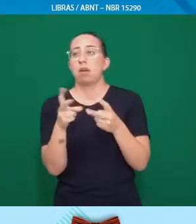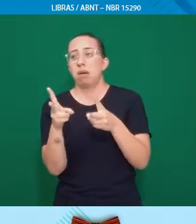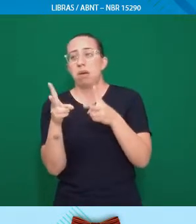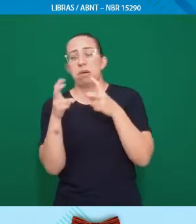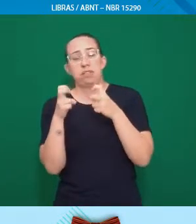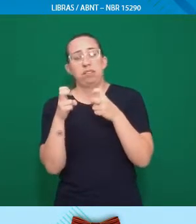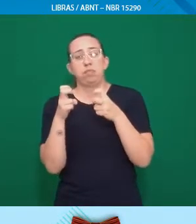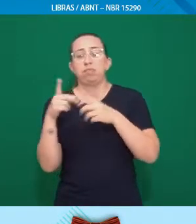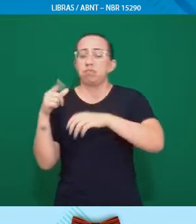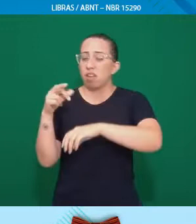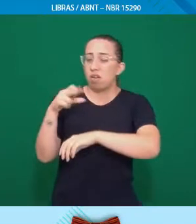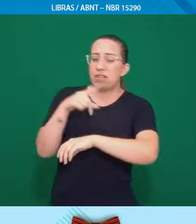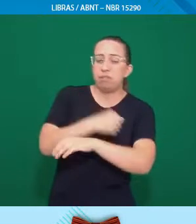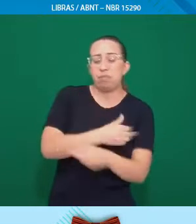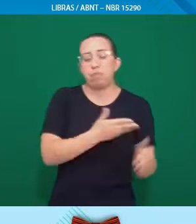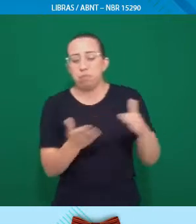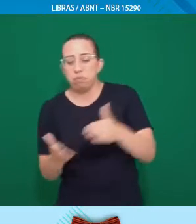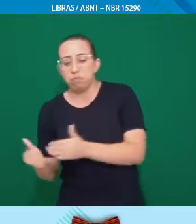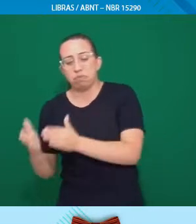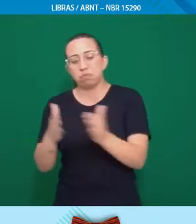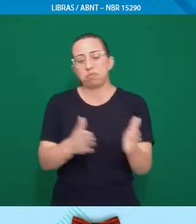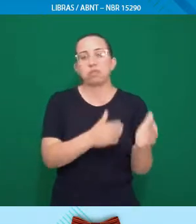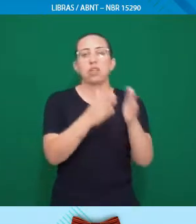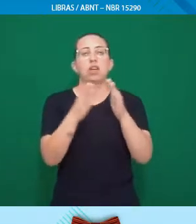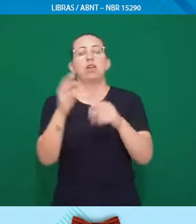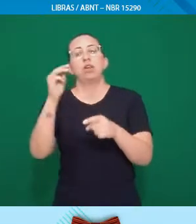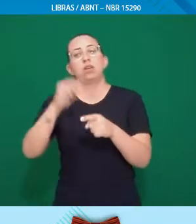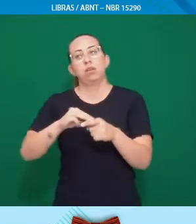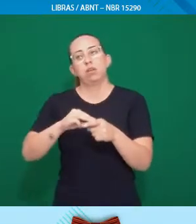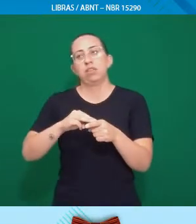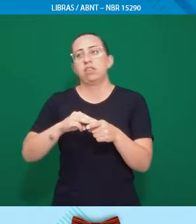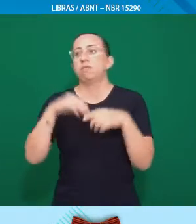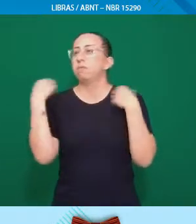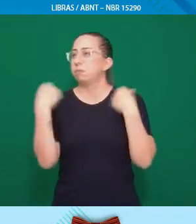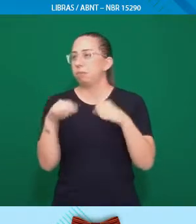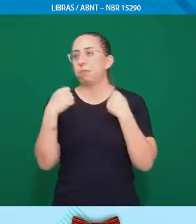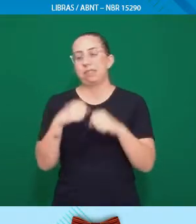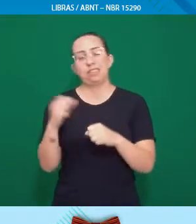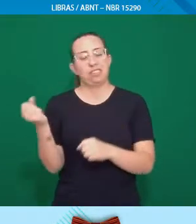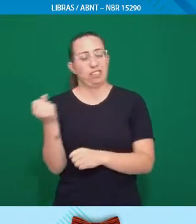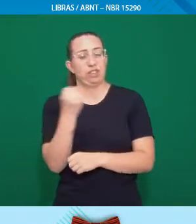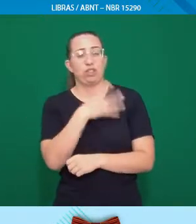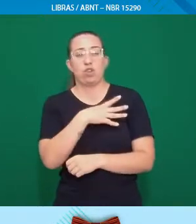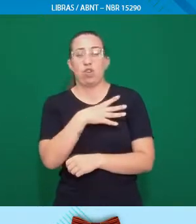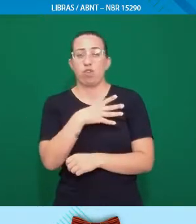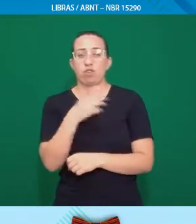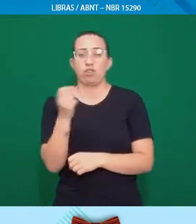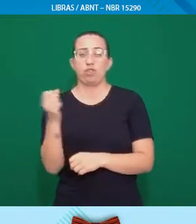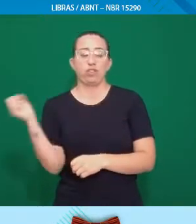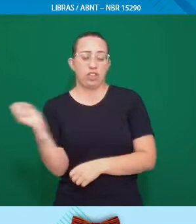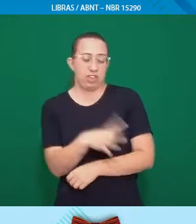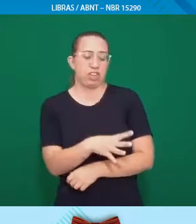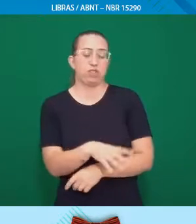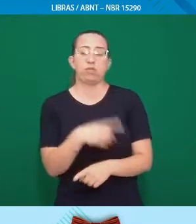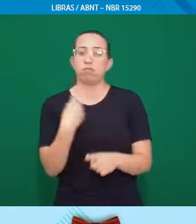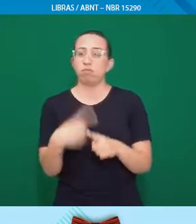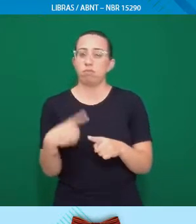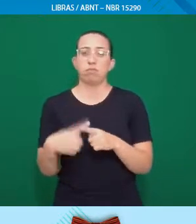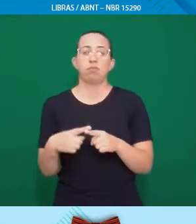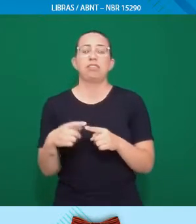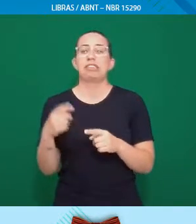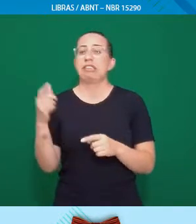percebe-se ao andar pelo Município a necessidade de novas lixeiras nos bairros e áreas Central além da manutenção